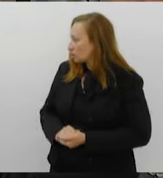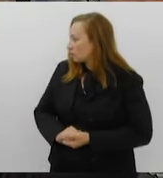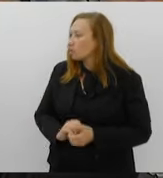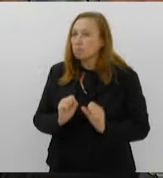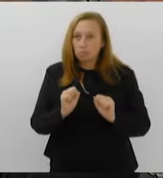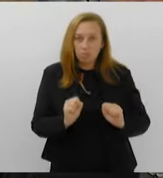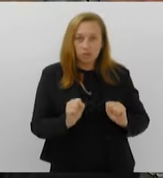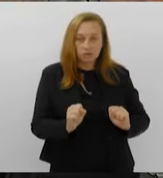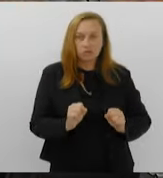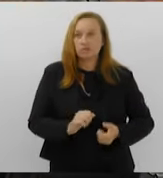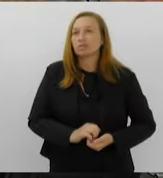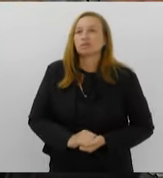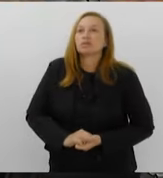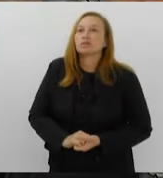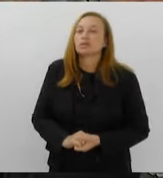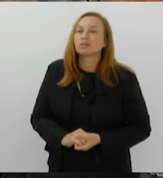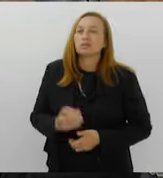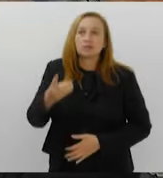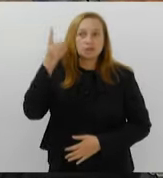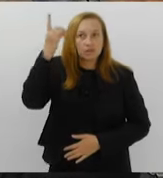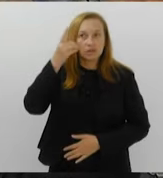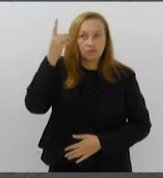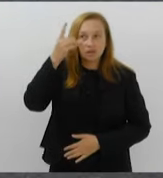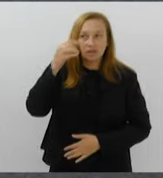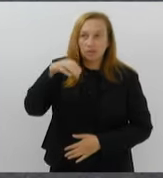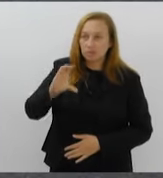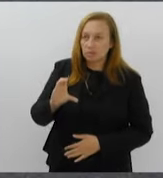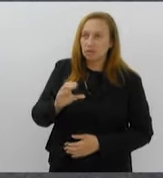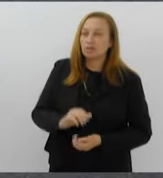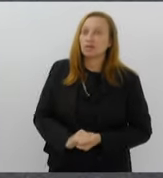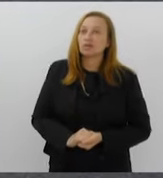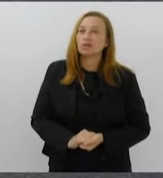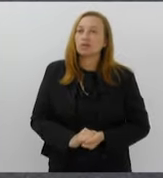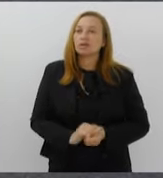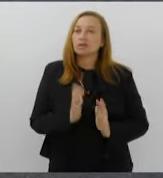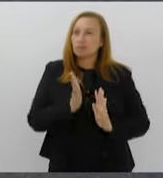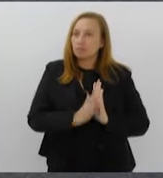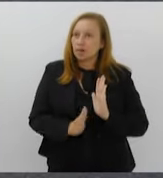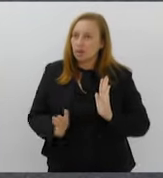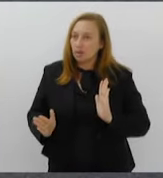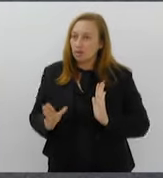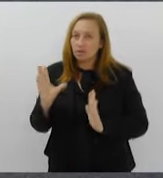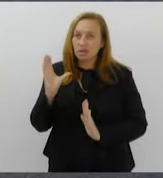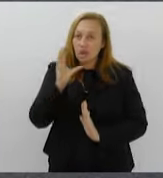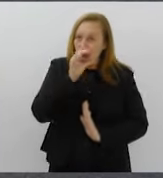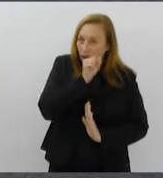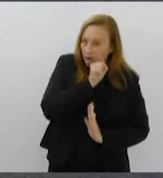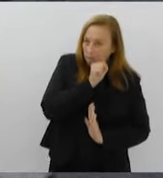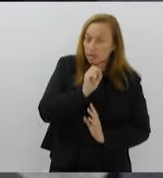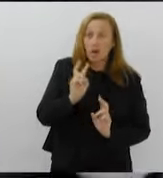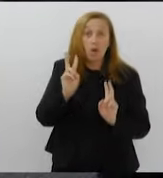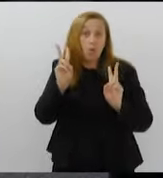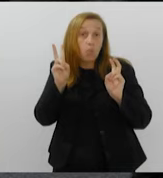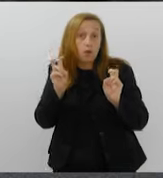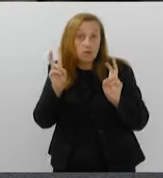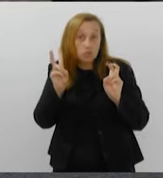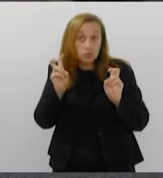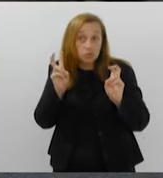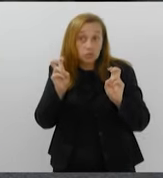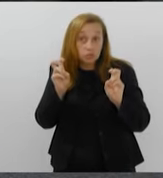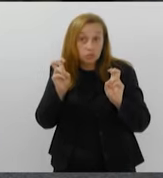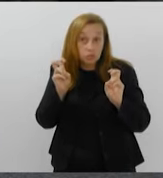Pode. Deputado Mink. Pela ordem dirigida a Vossa Excelência, bem rapidamente, um assunto